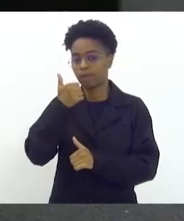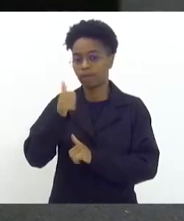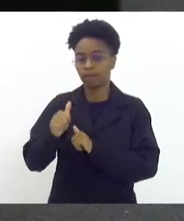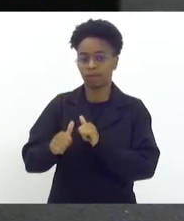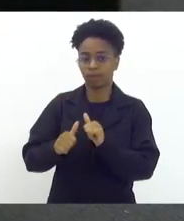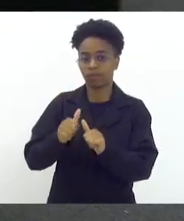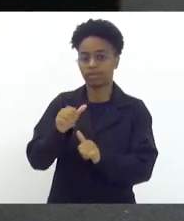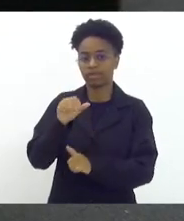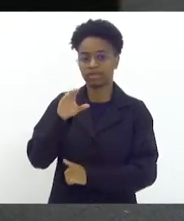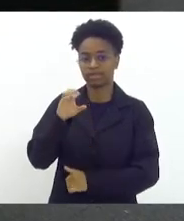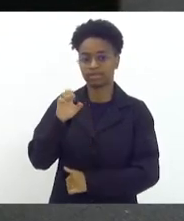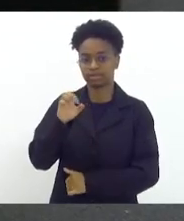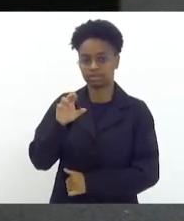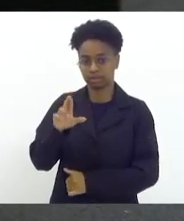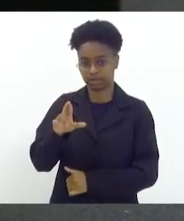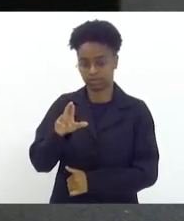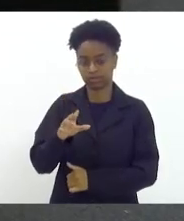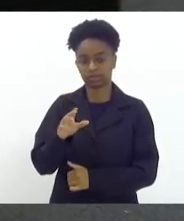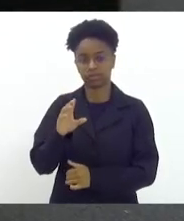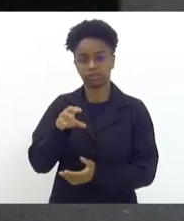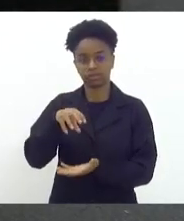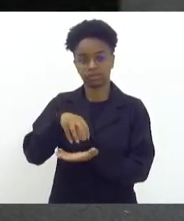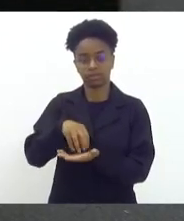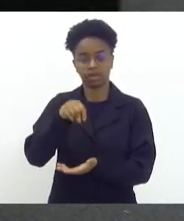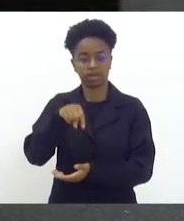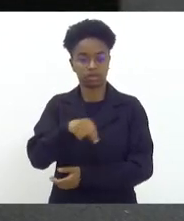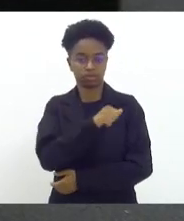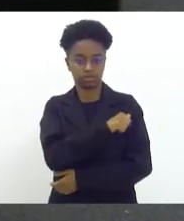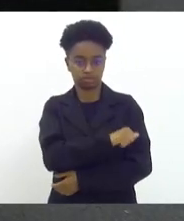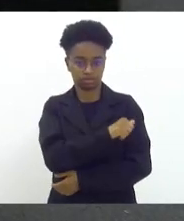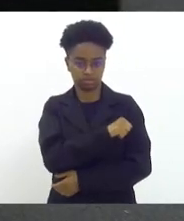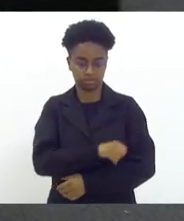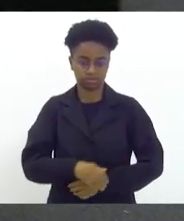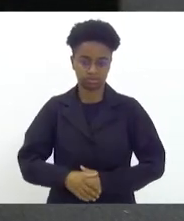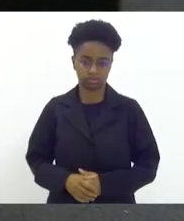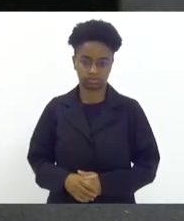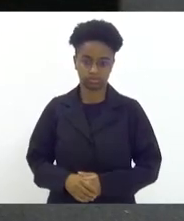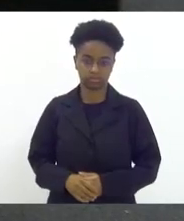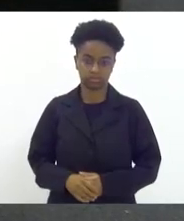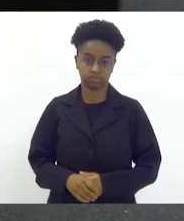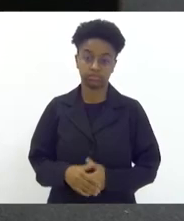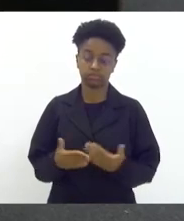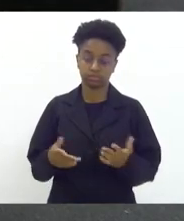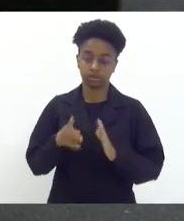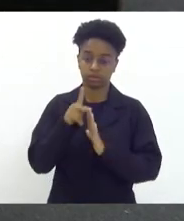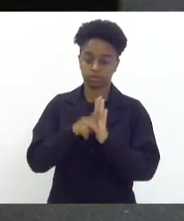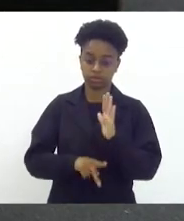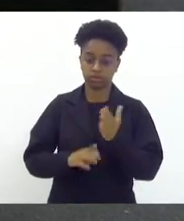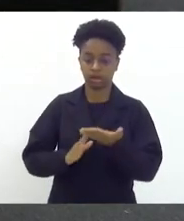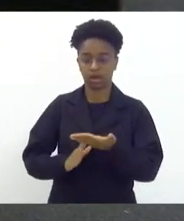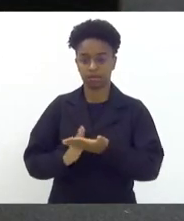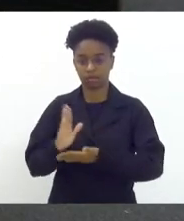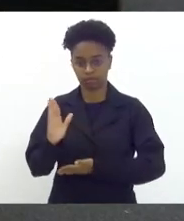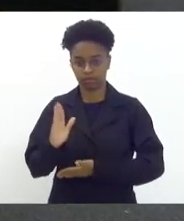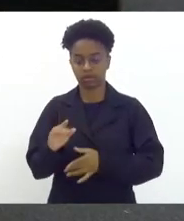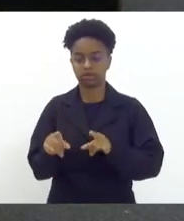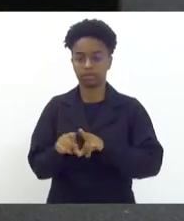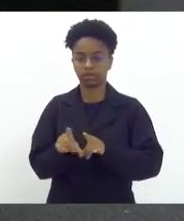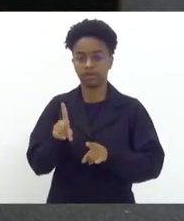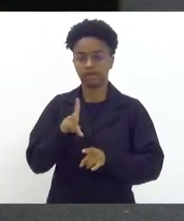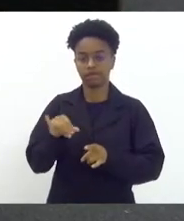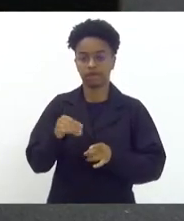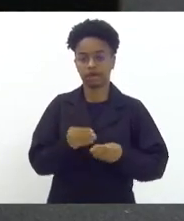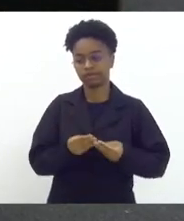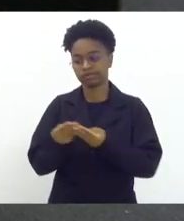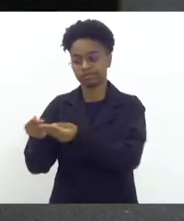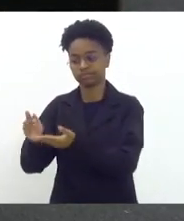famosos no estado do Rio de Janeiro e esse projeto foi aprovado vai agora a sanção